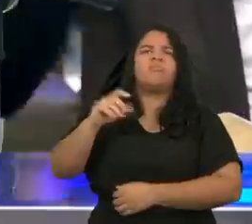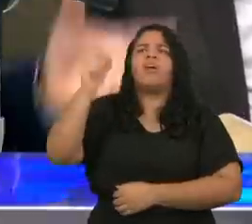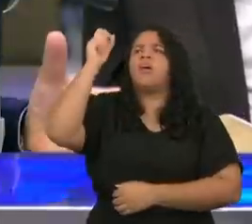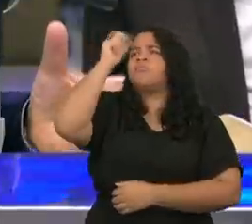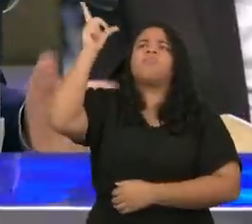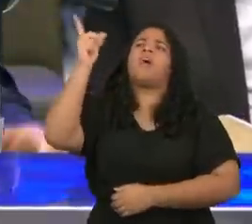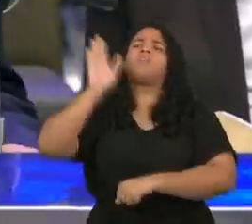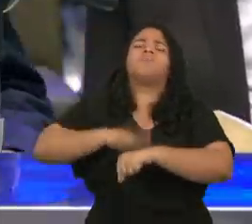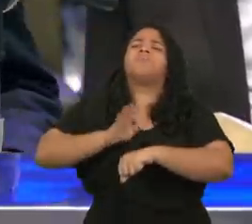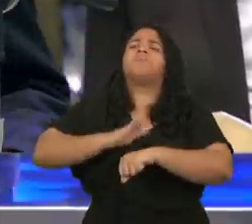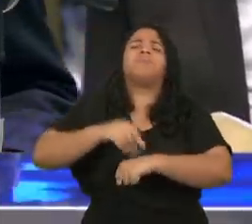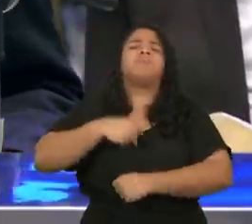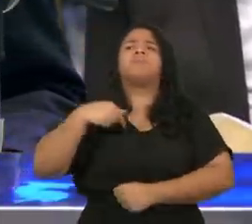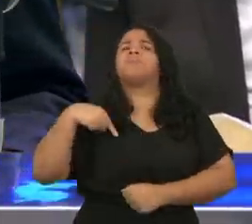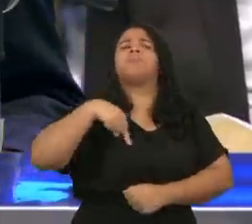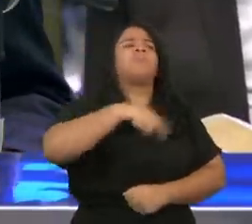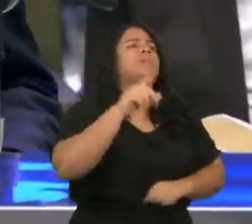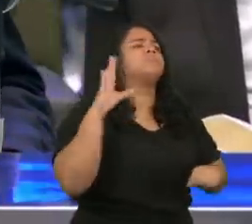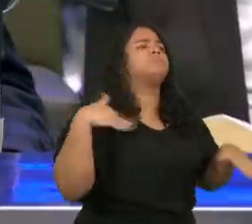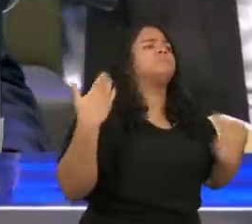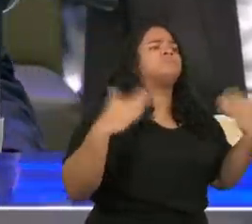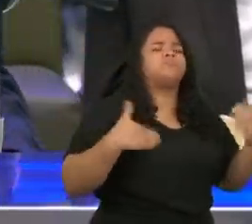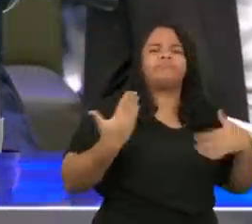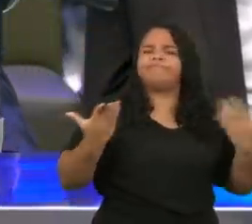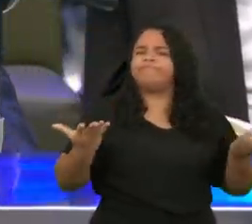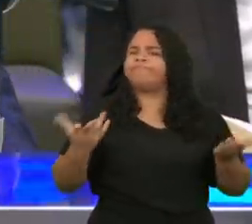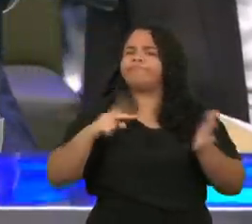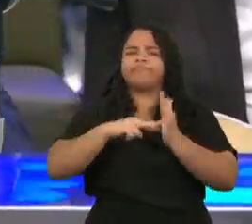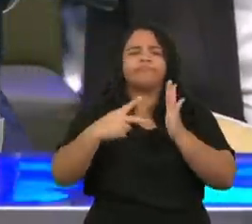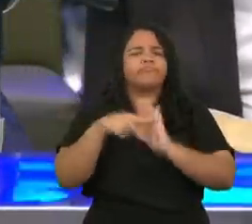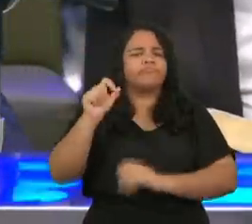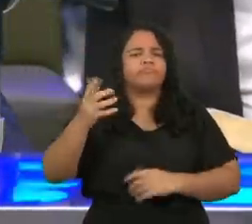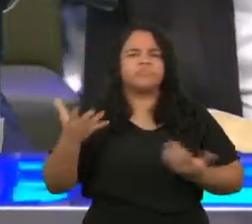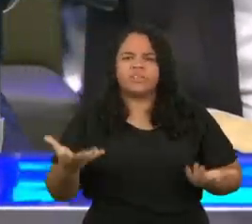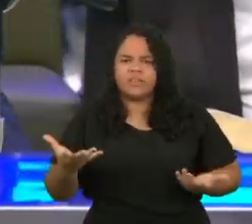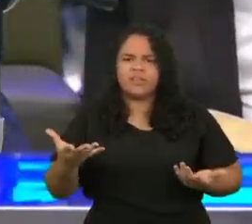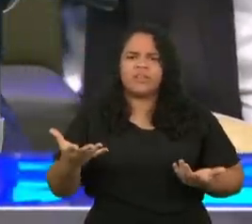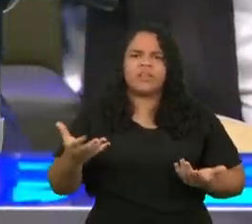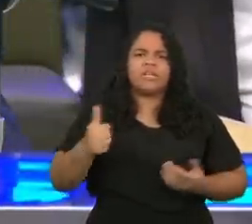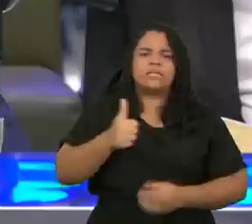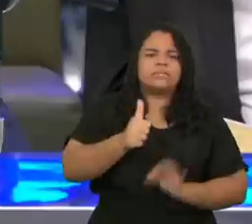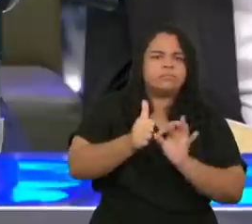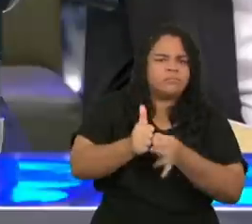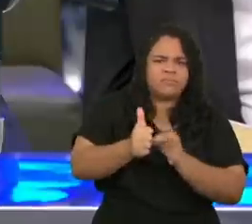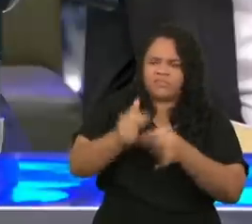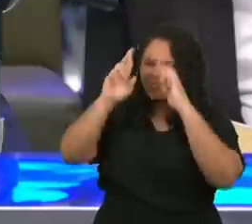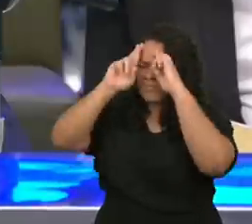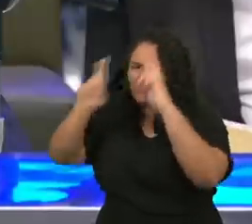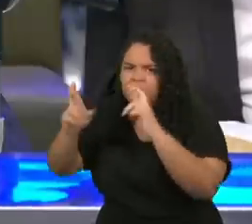interfere muito na sua vida mas a autoridade que tem os pais no lar na família